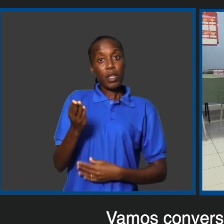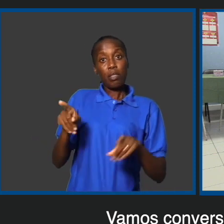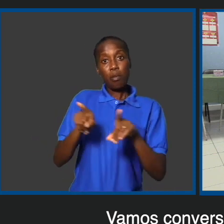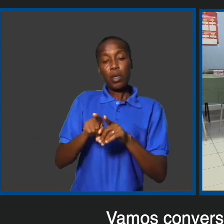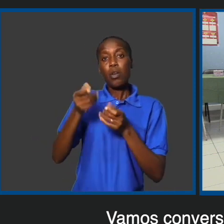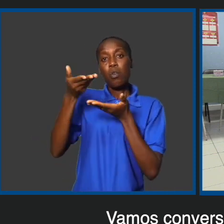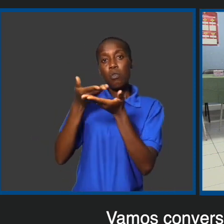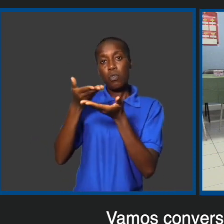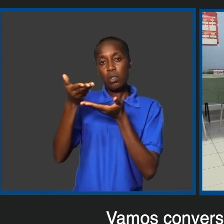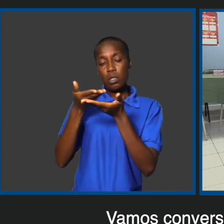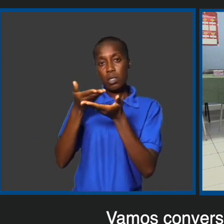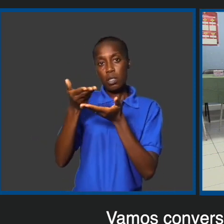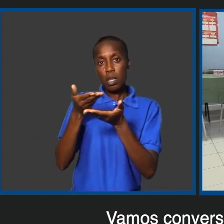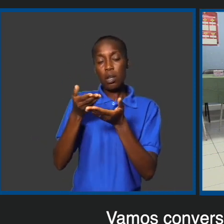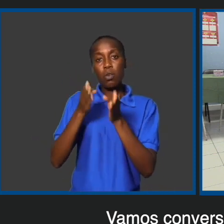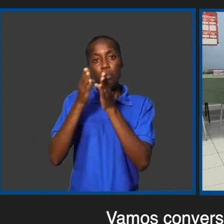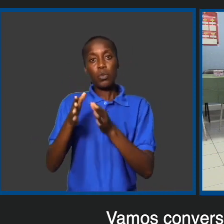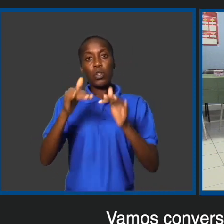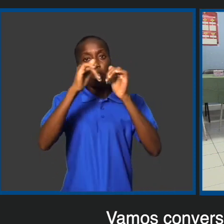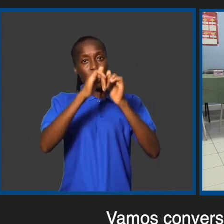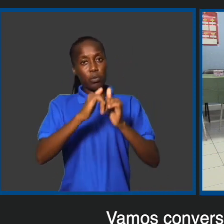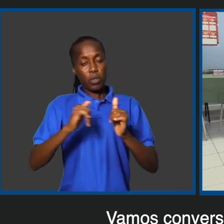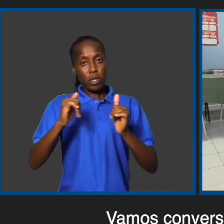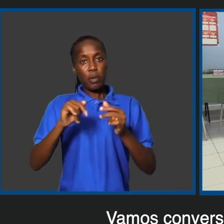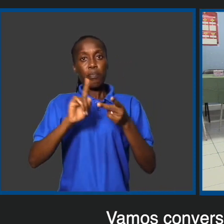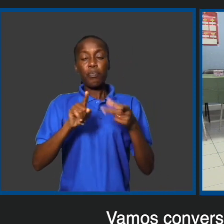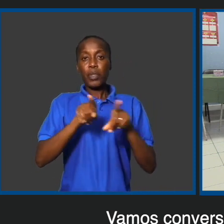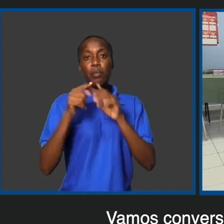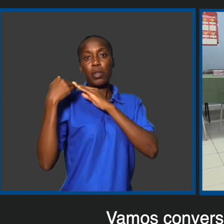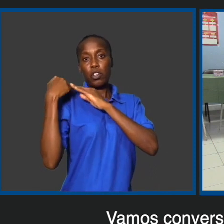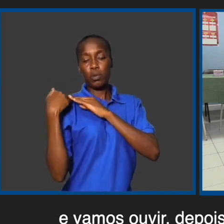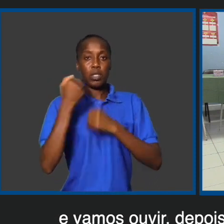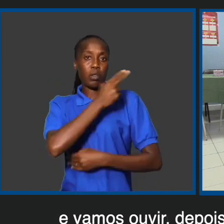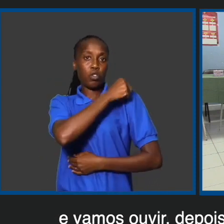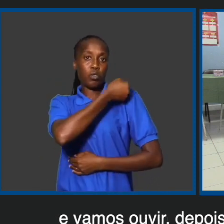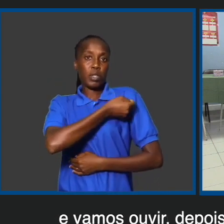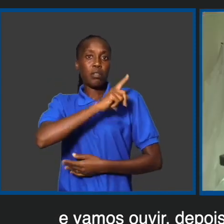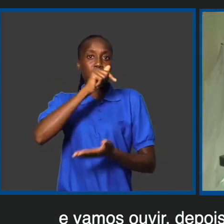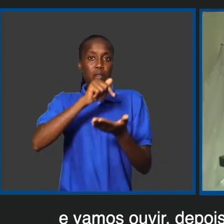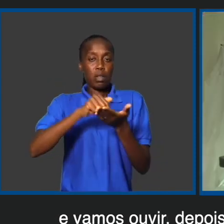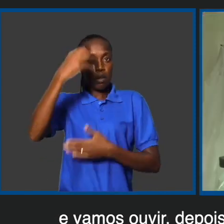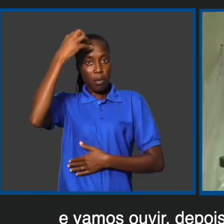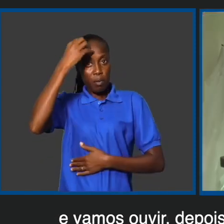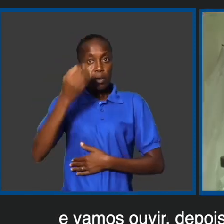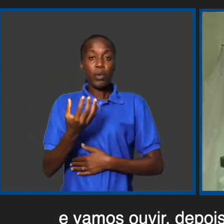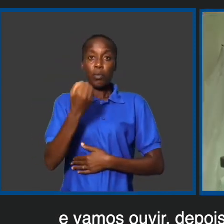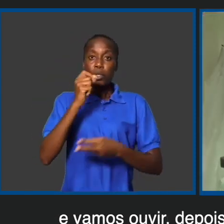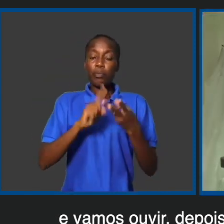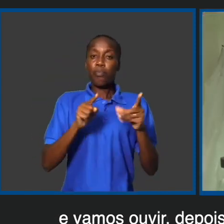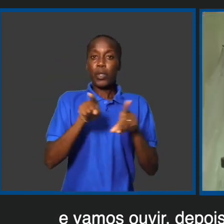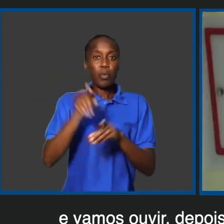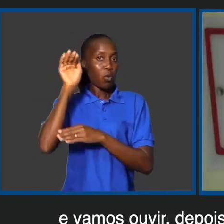conversar, sobretudo, com esse especialista e também responsável do Estado Central de Maputo, e não só, também vamos ouvir um